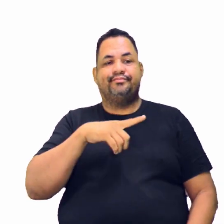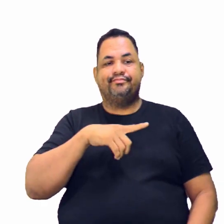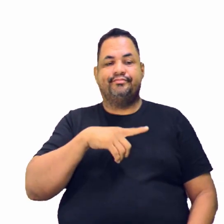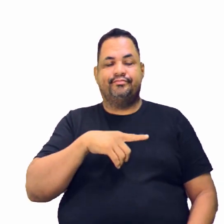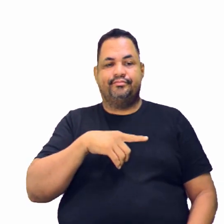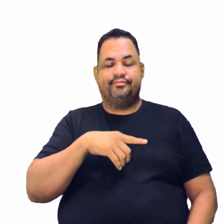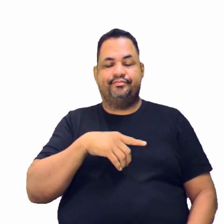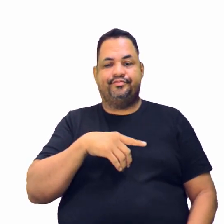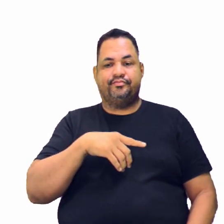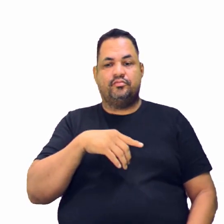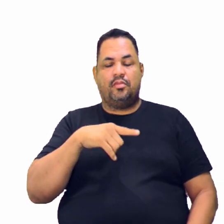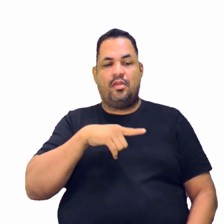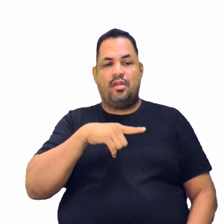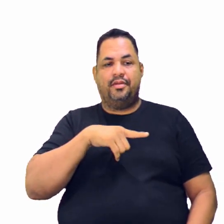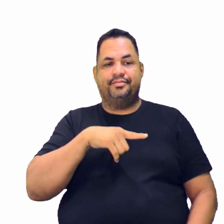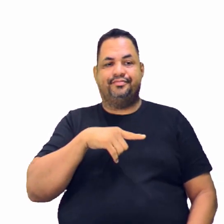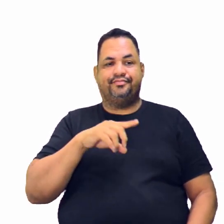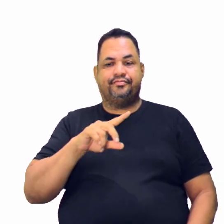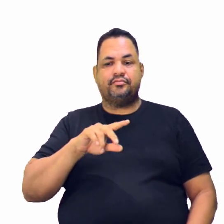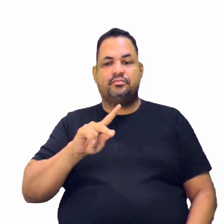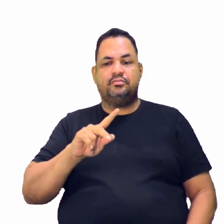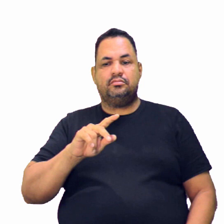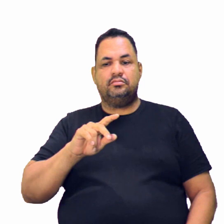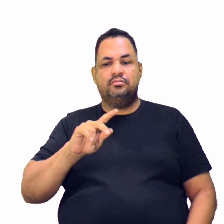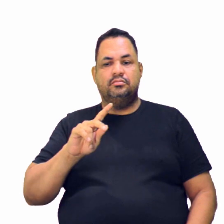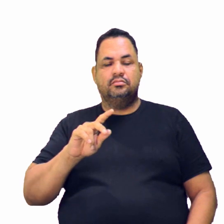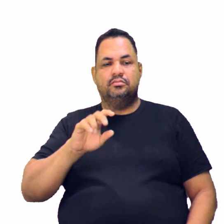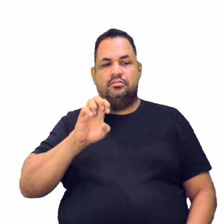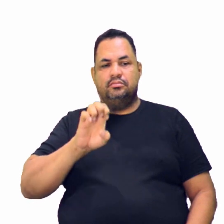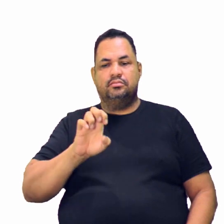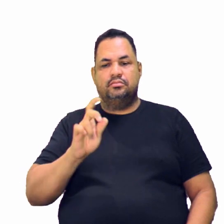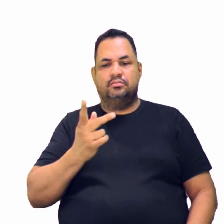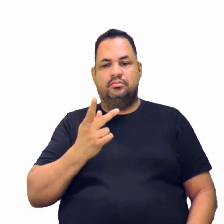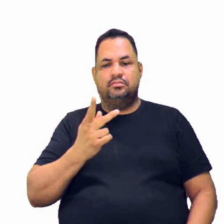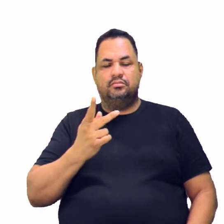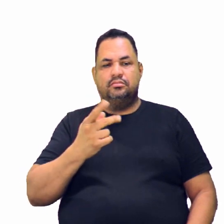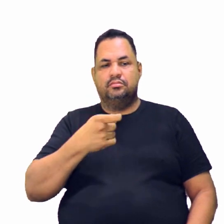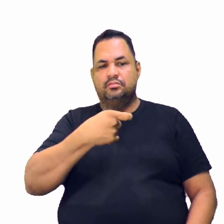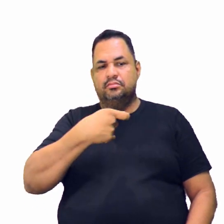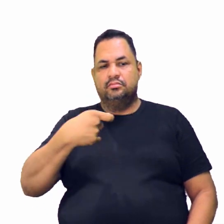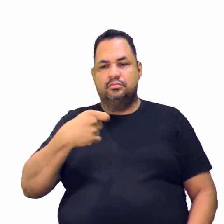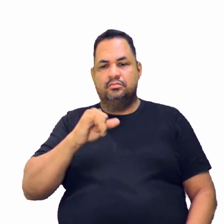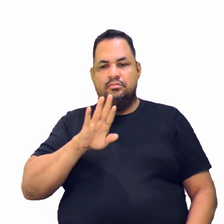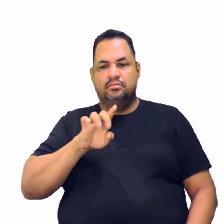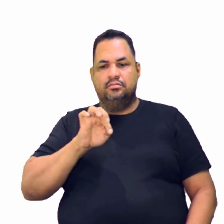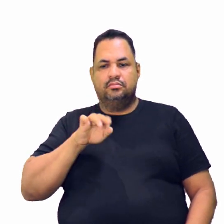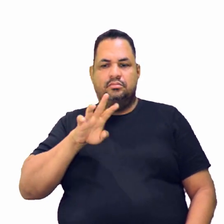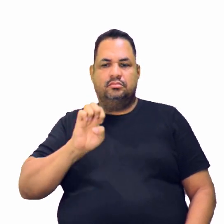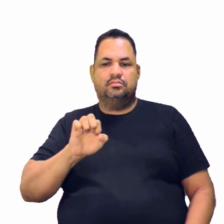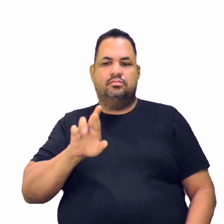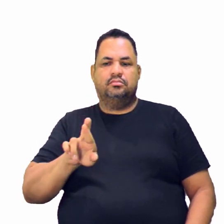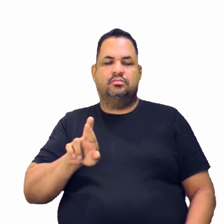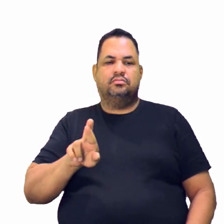existem crianças no parque. Se eu colocar como existir, vai ter sujeito. Tá bom? Mas com haver, não.